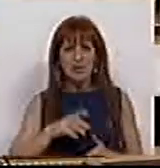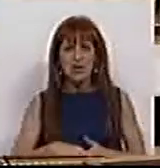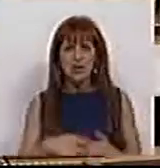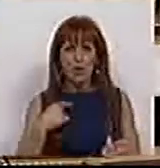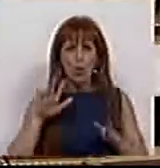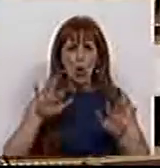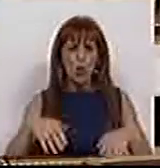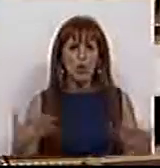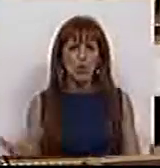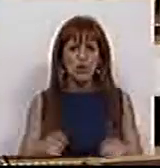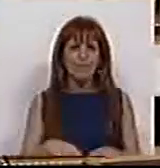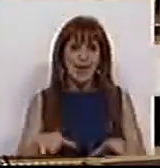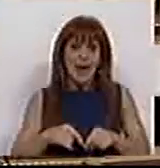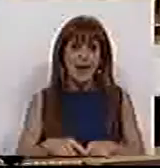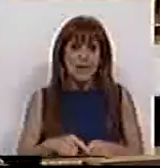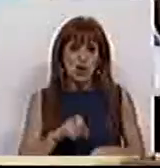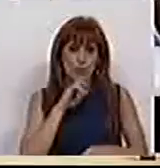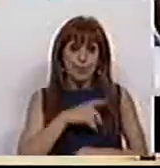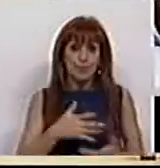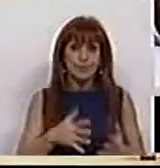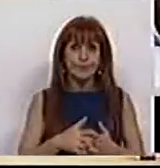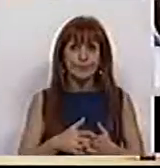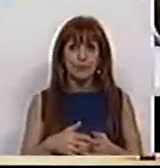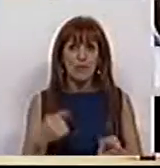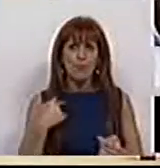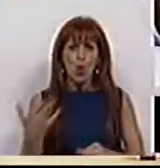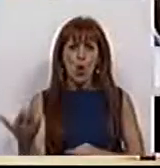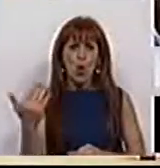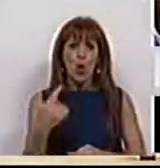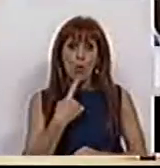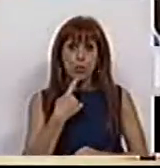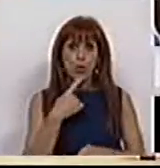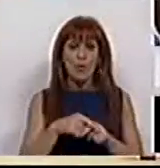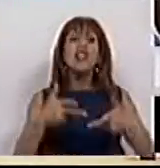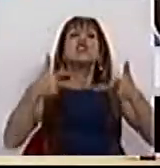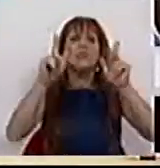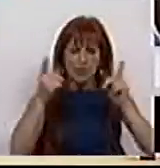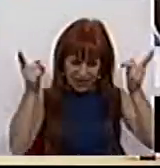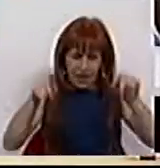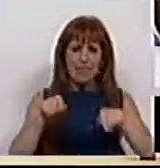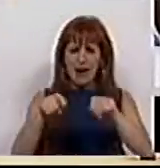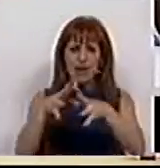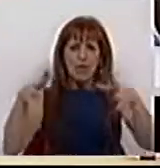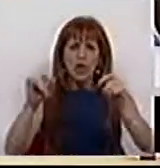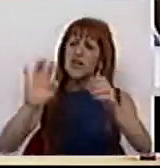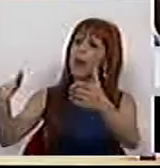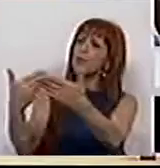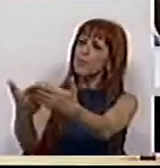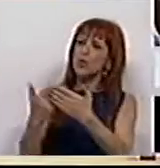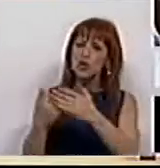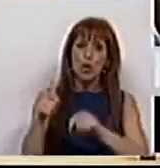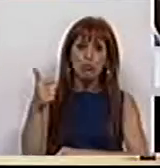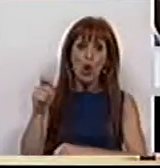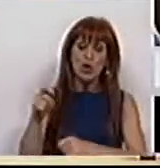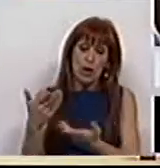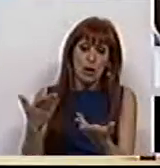Presidente. Eu vou concluir aceitando essa disponibilidade. Há muito que aguardamos a disponibilidade da maioria para uma proposta do Bloco de